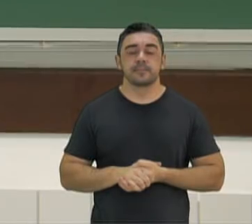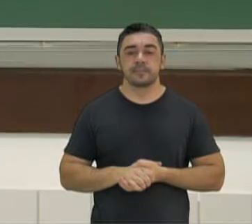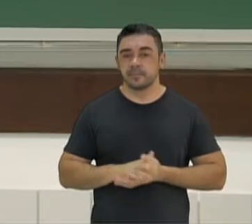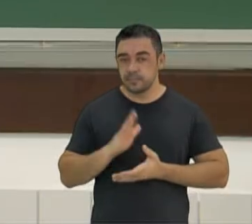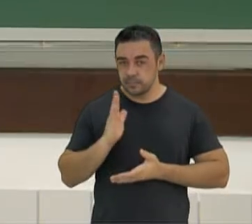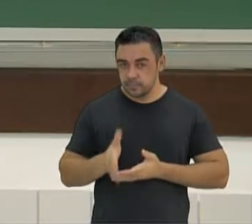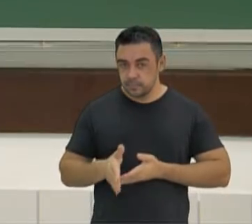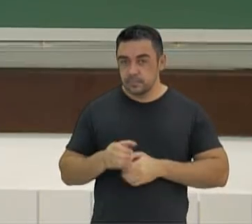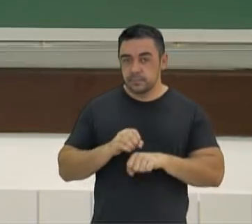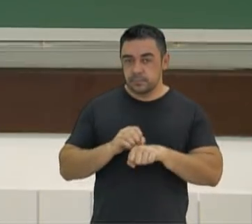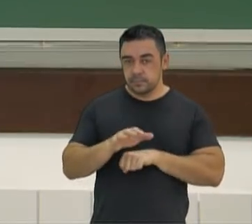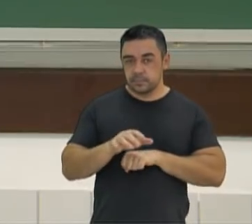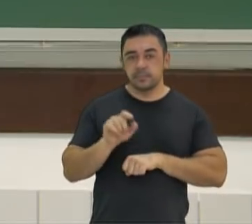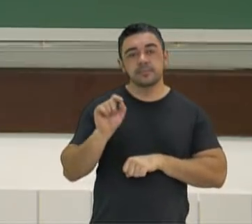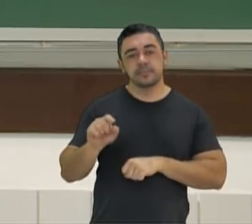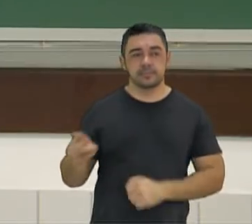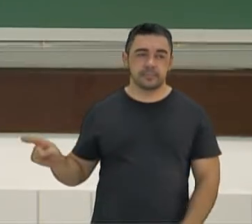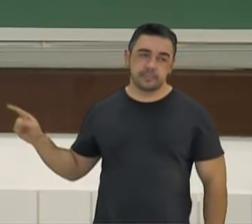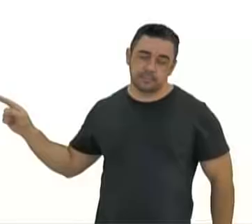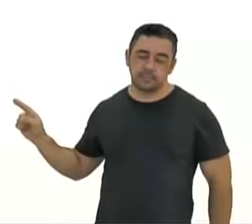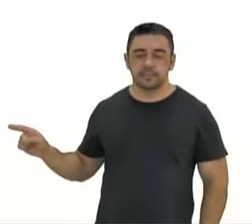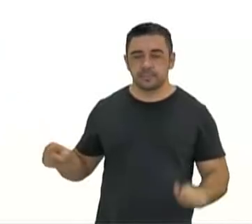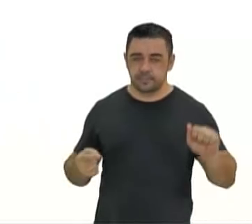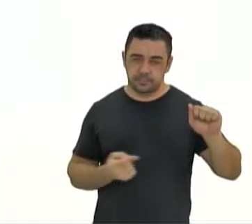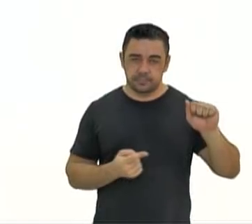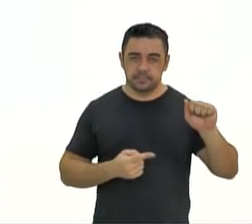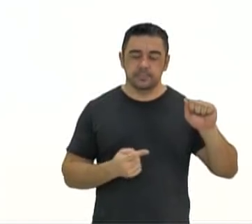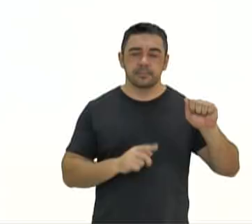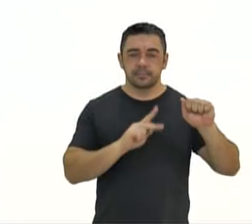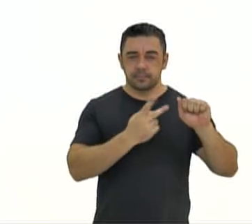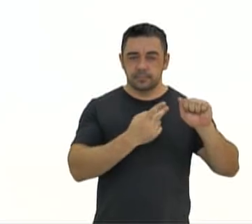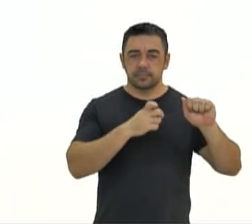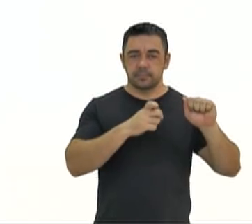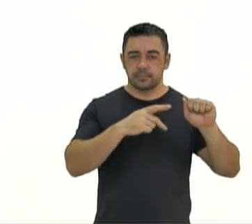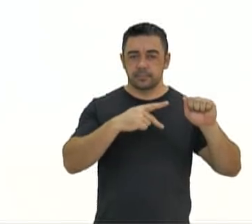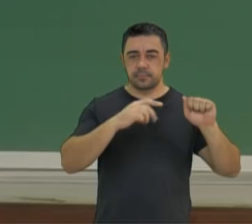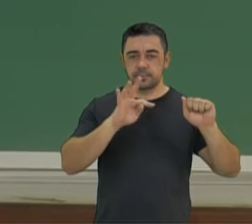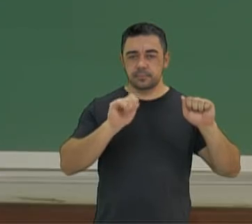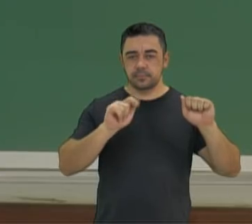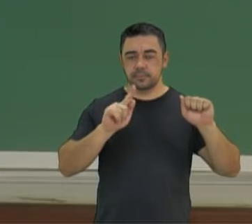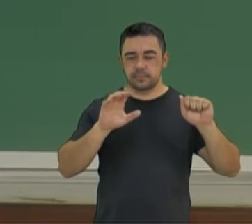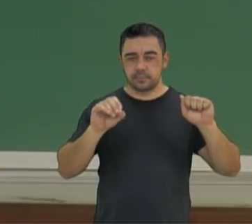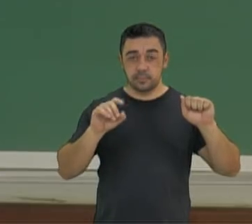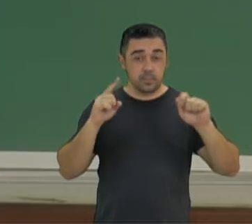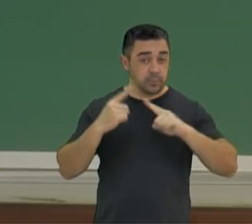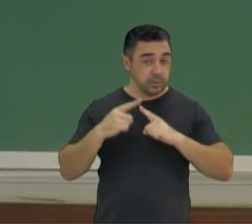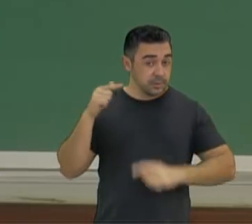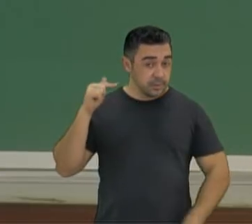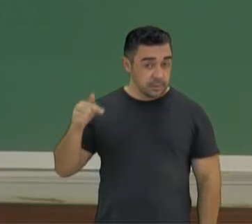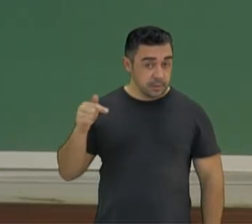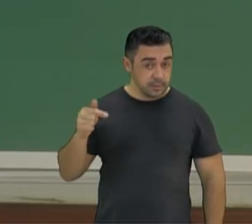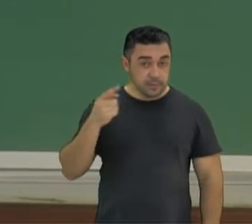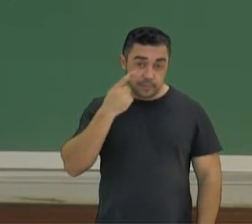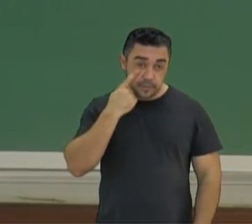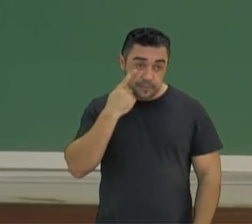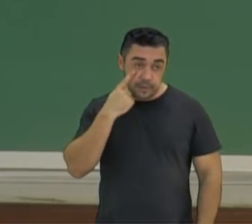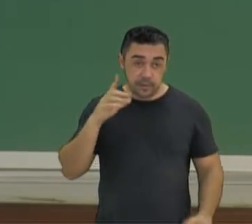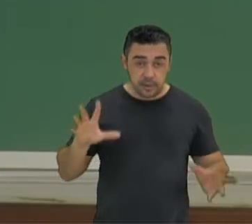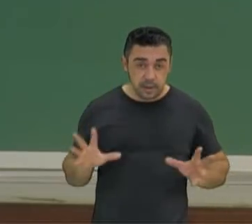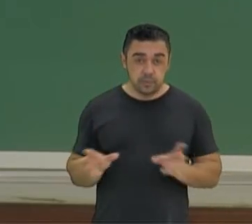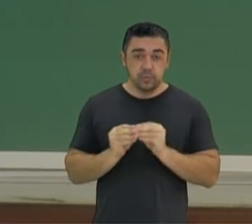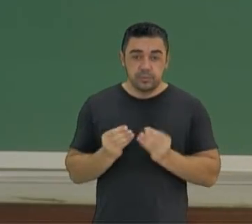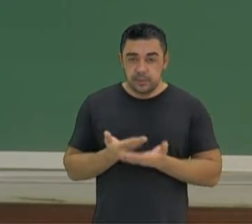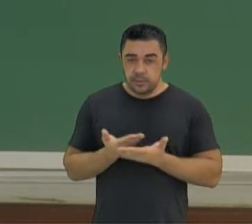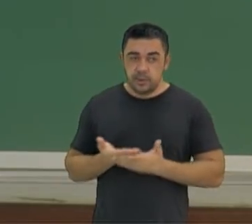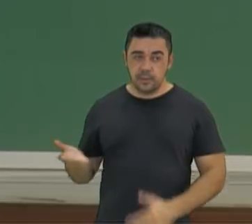Dica dada foi o quê? Um heptágono, porque tem 7 lados. Vamos continuar? Estão vendo? A gente está fazendo um resumão da